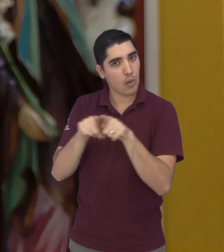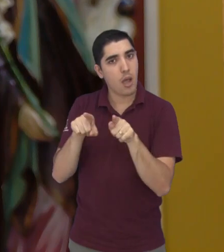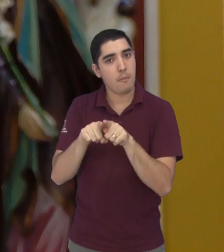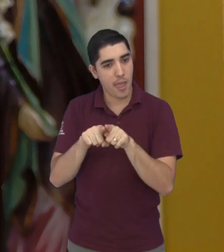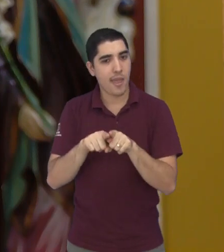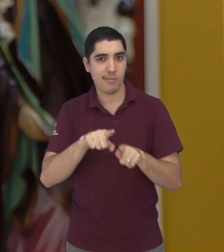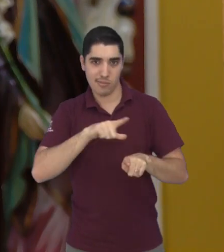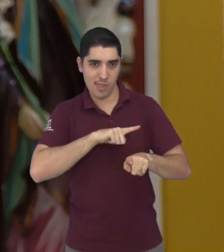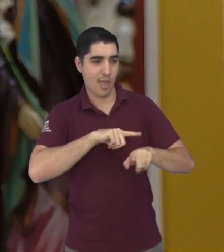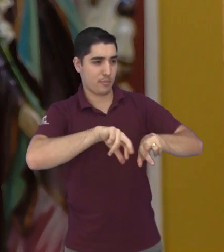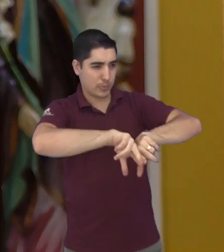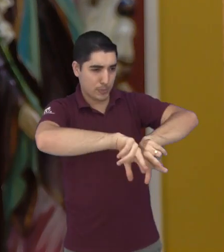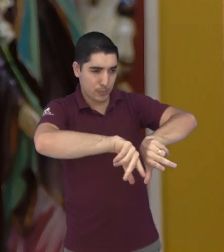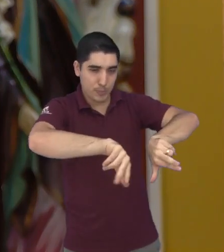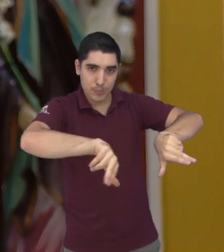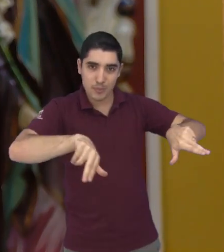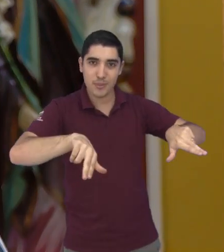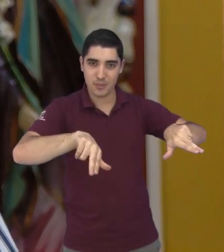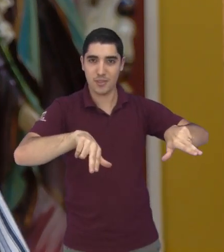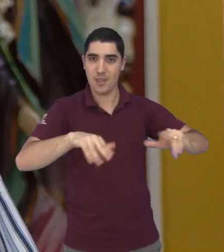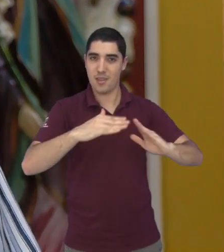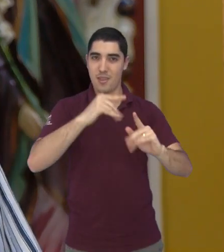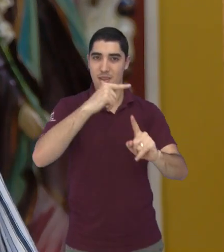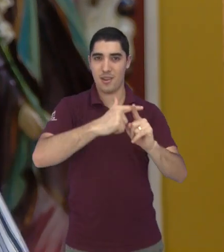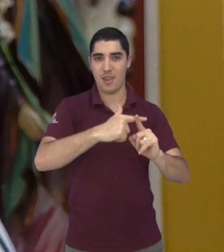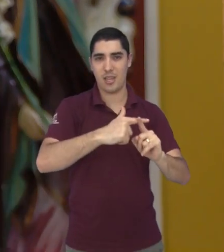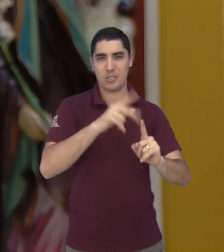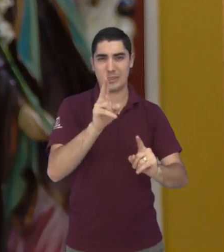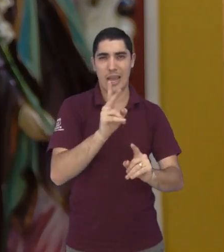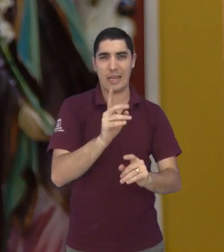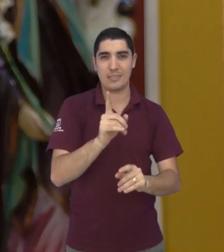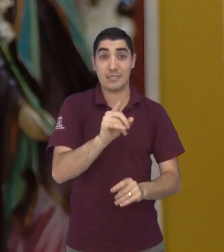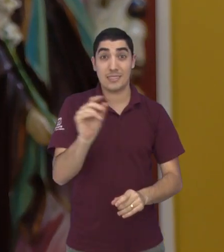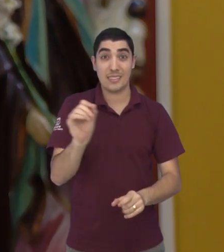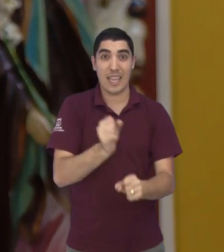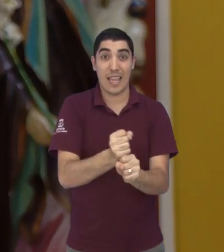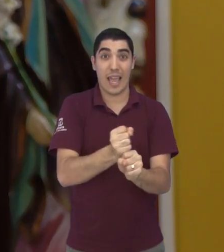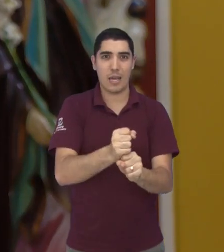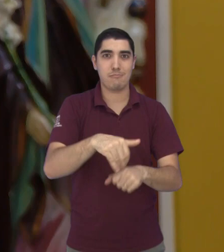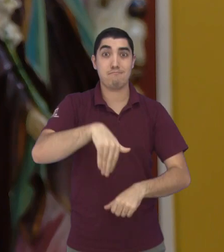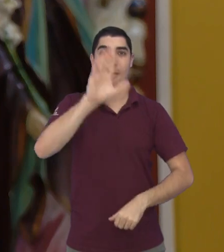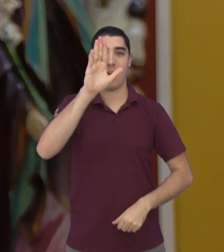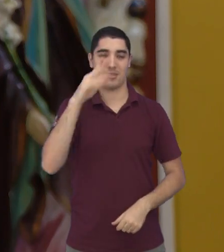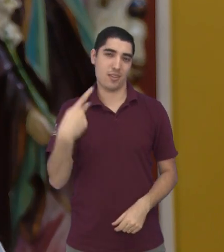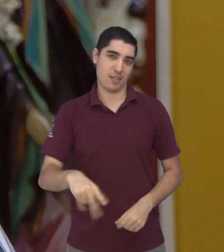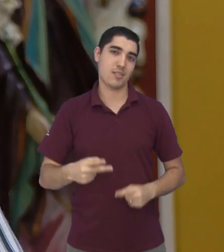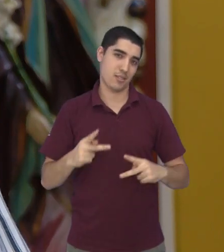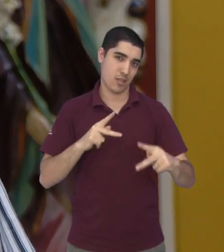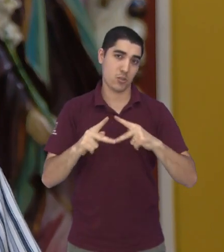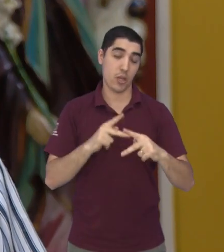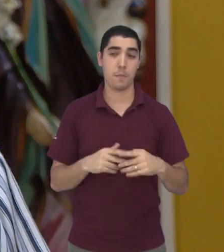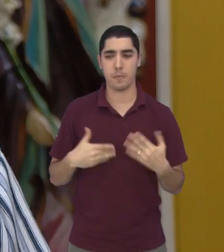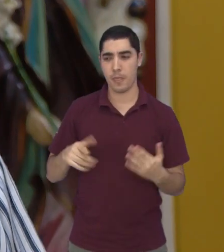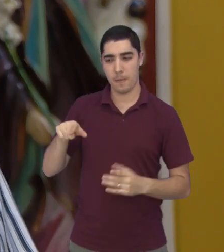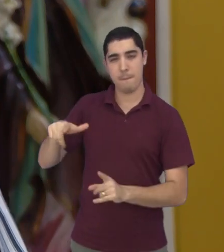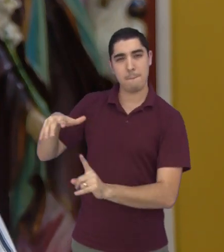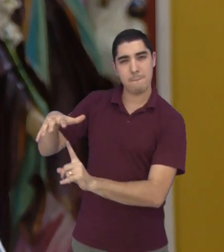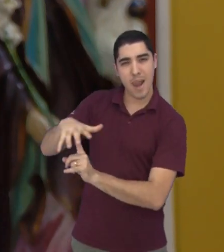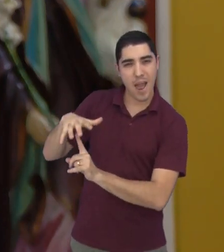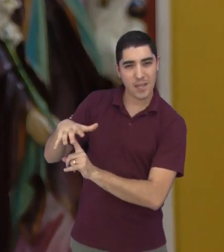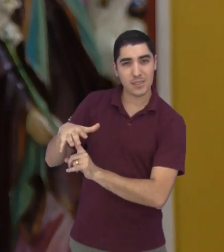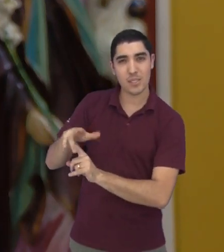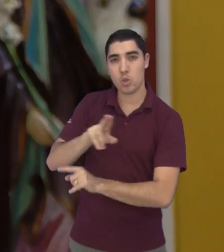de igrejas centenárias, vamos dizer assim. Nessa época, a praça que hoje é chamada Praça